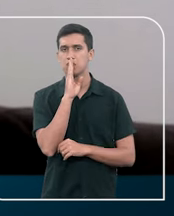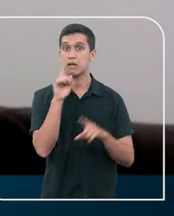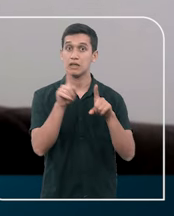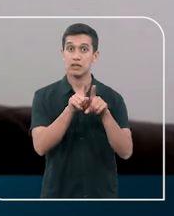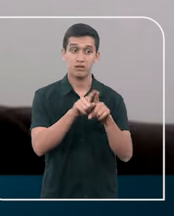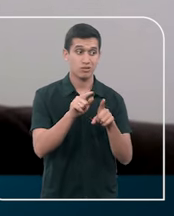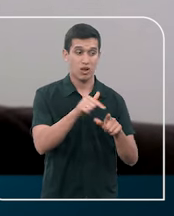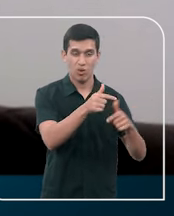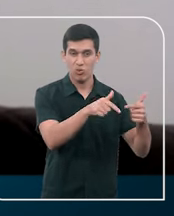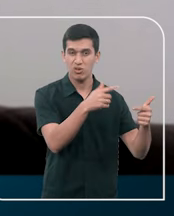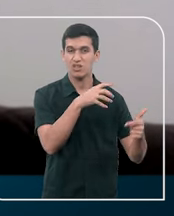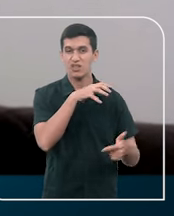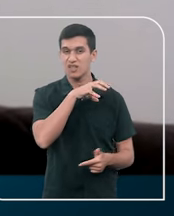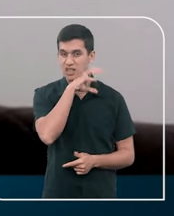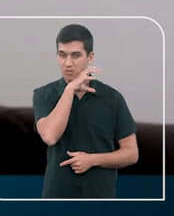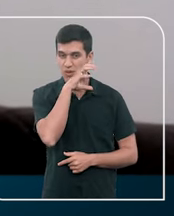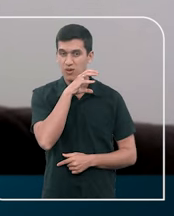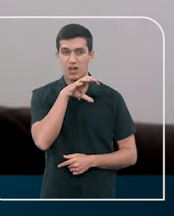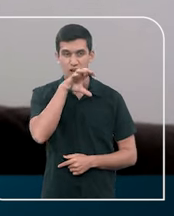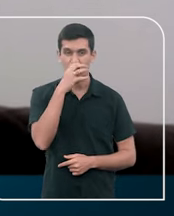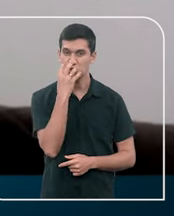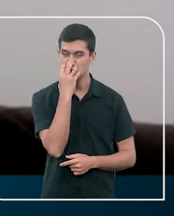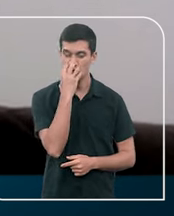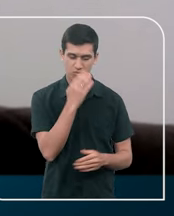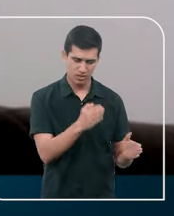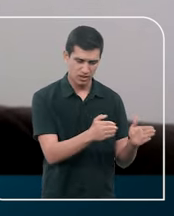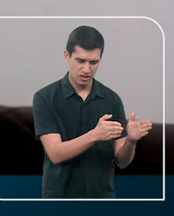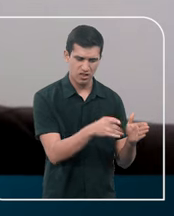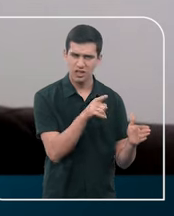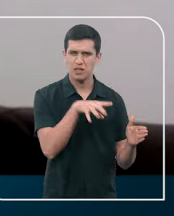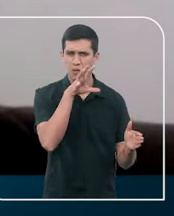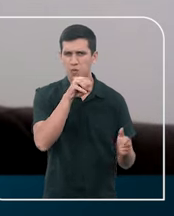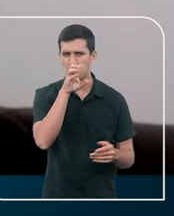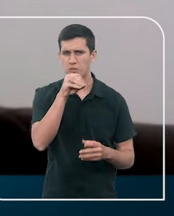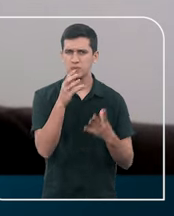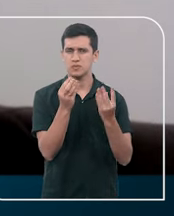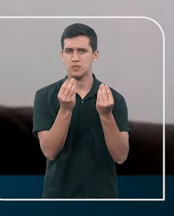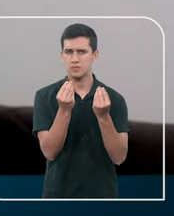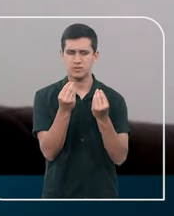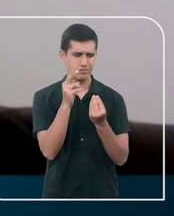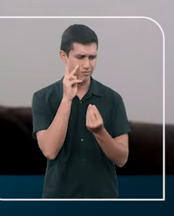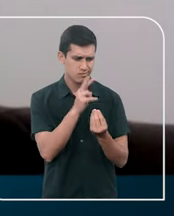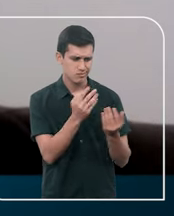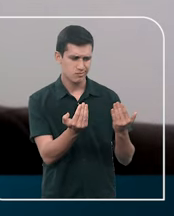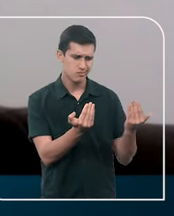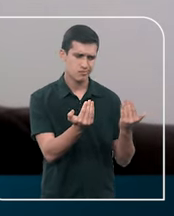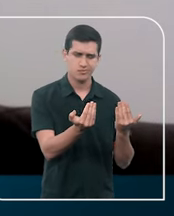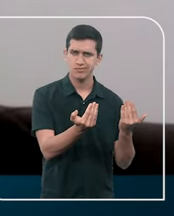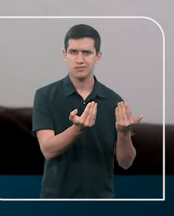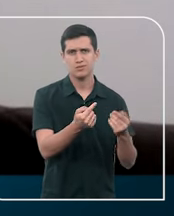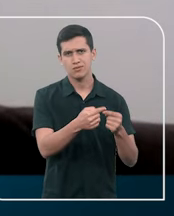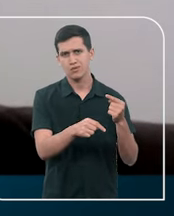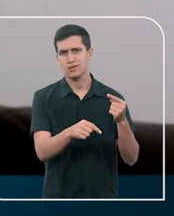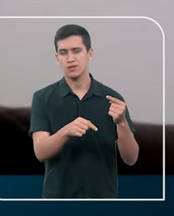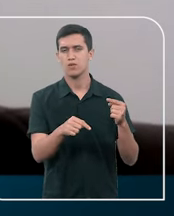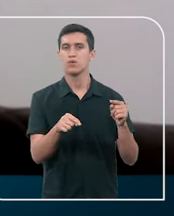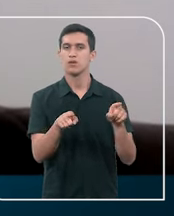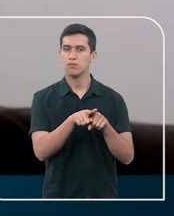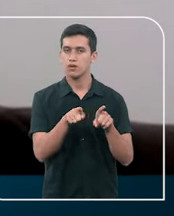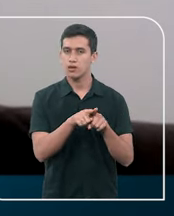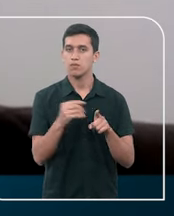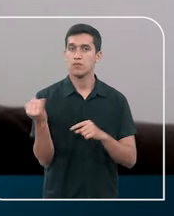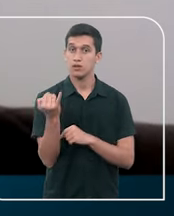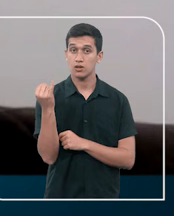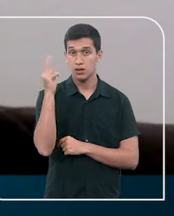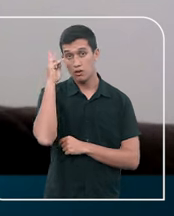sossego dos demais proprietários e também seria legal a gente trazer eh outro o outro vários precedentes que a gente tem sobre essa